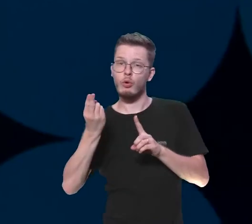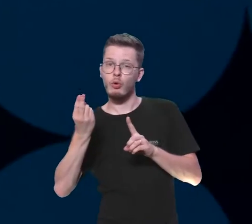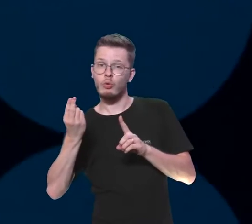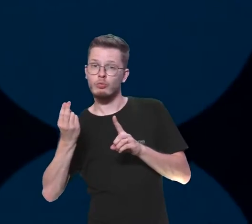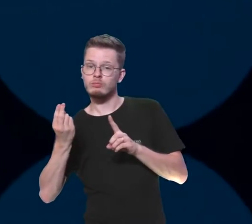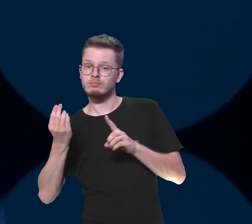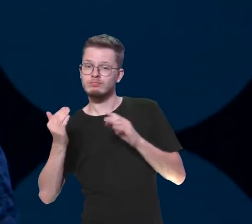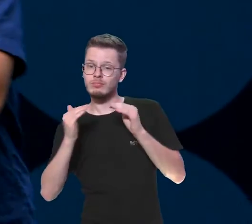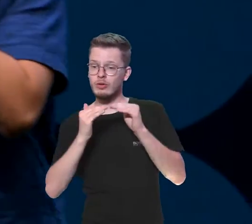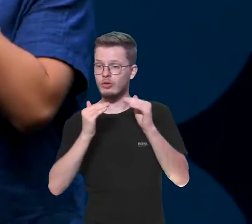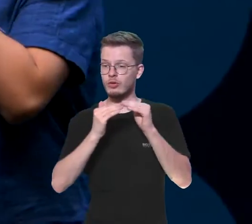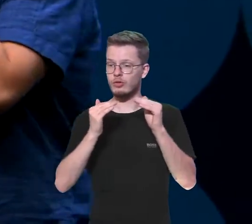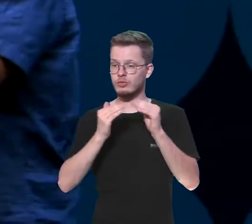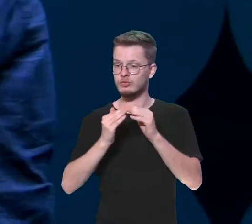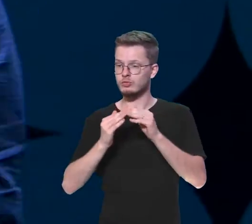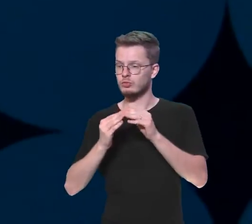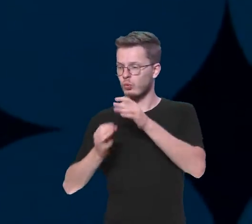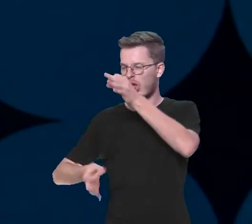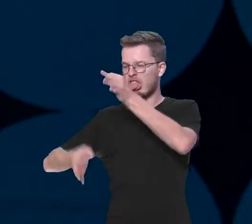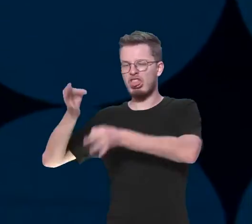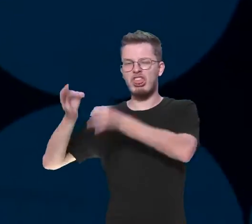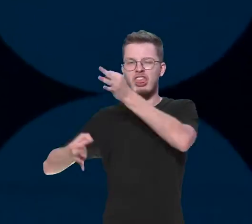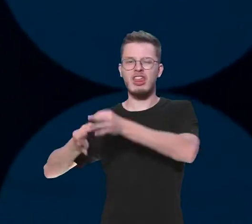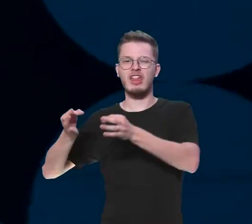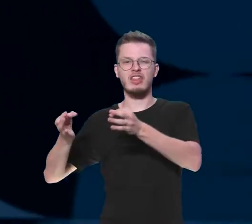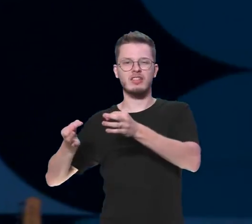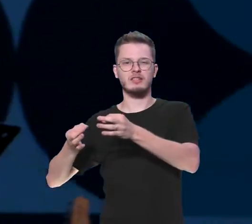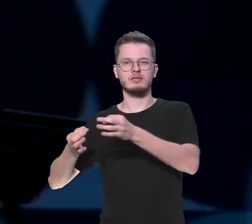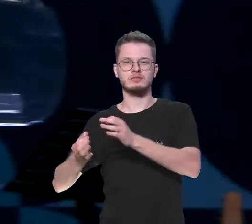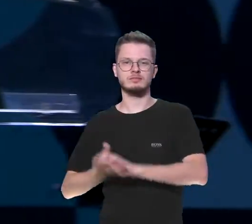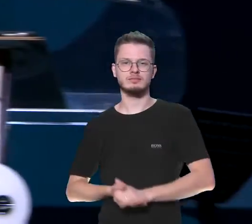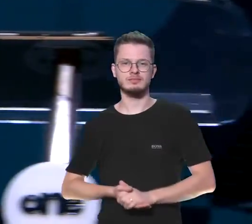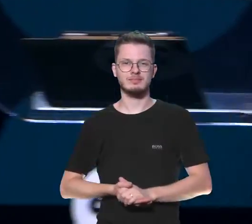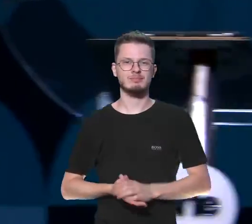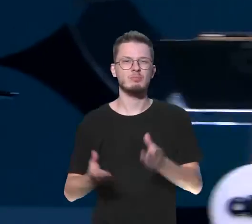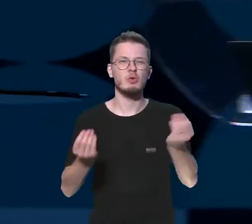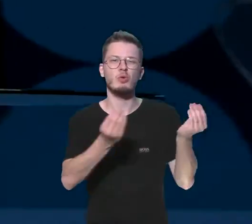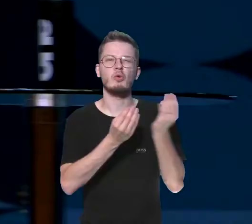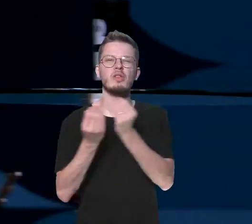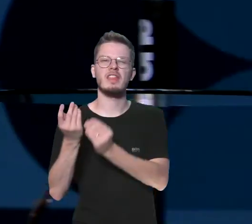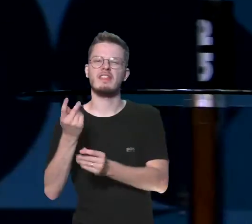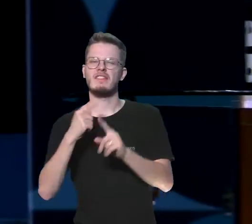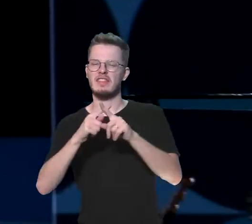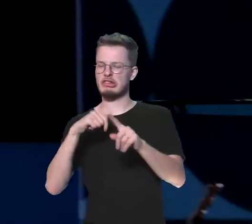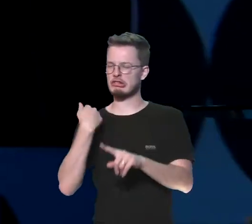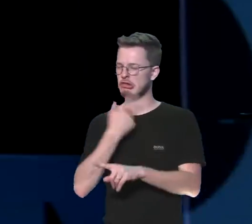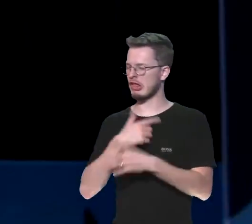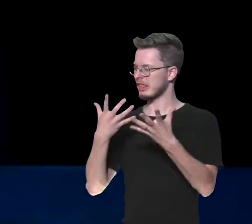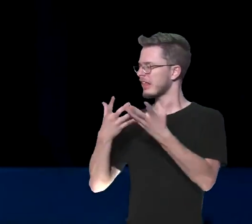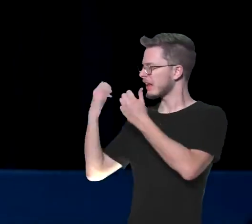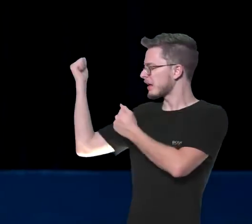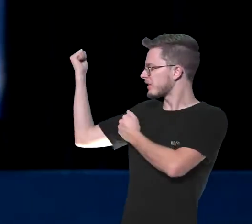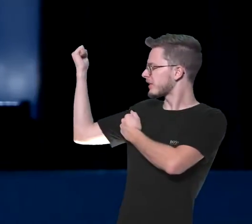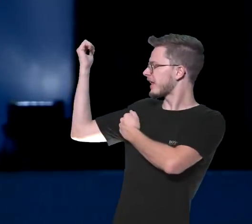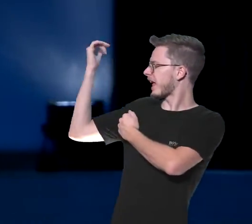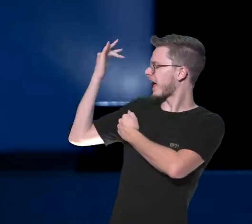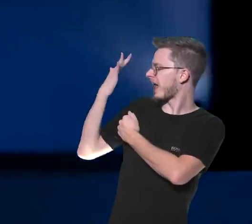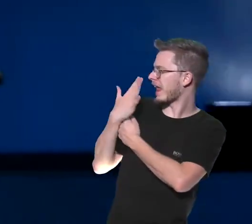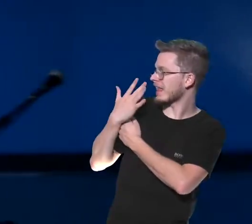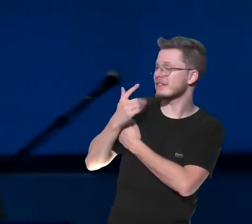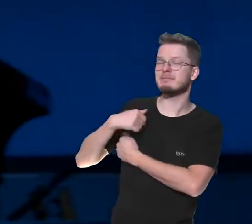não recebeu. O problema é que muitas vezes nós queremos receber a graça, nós somos agraciados com a graça, mas nós